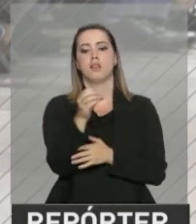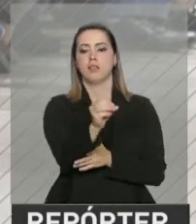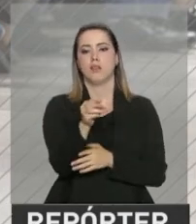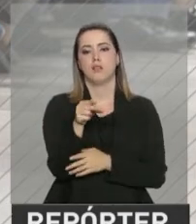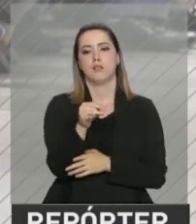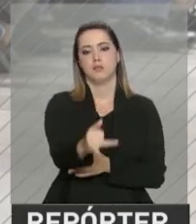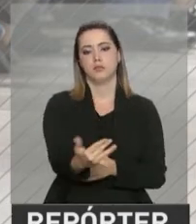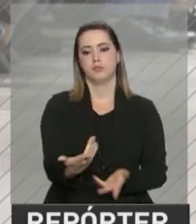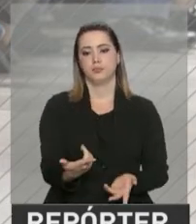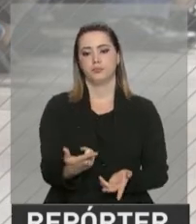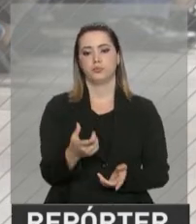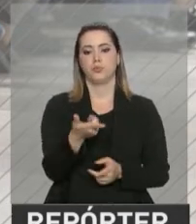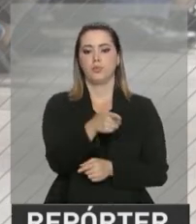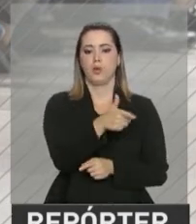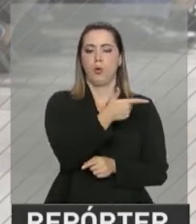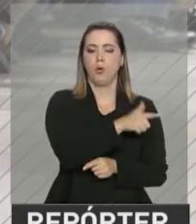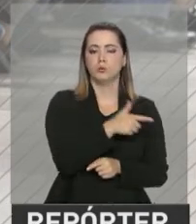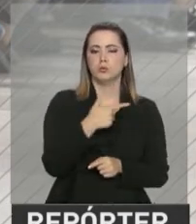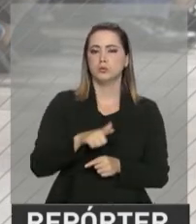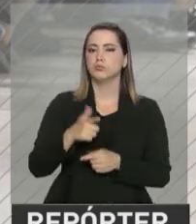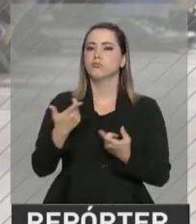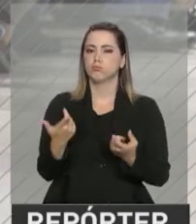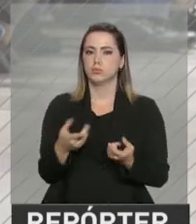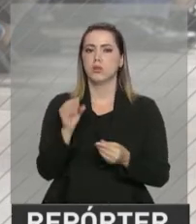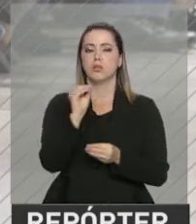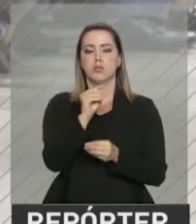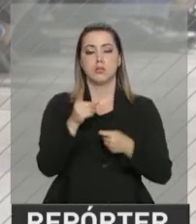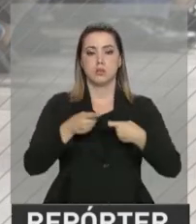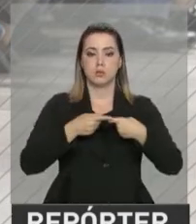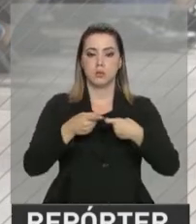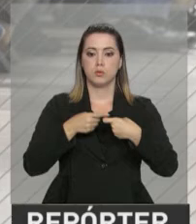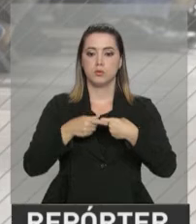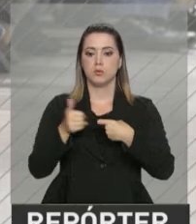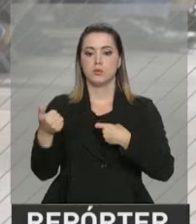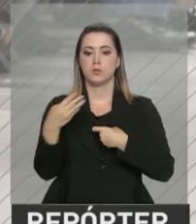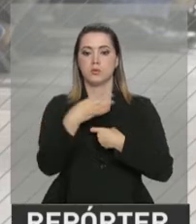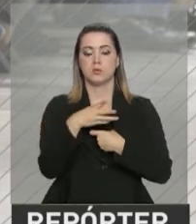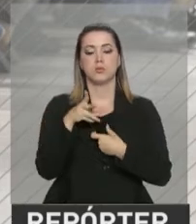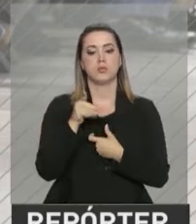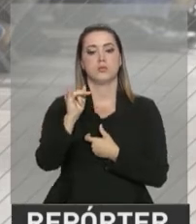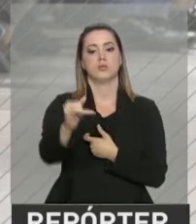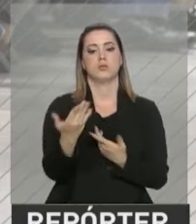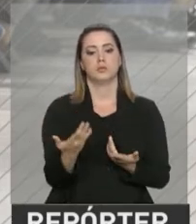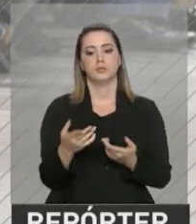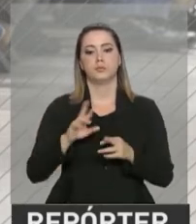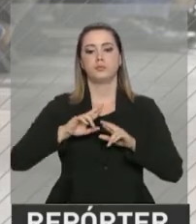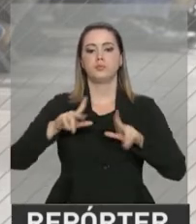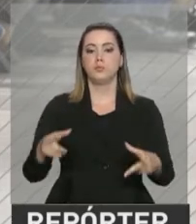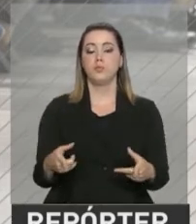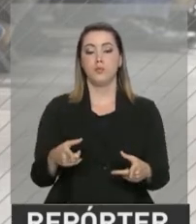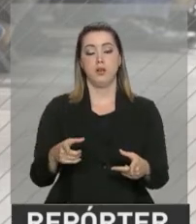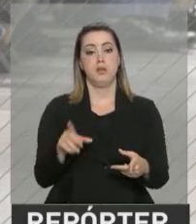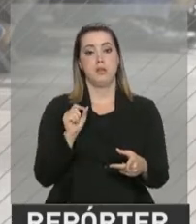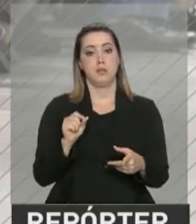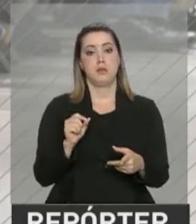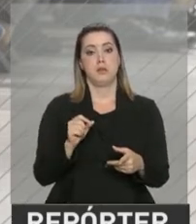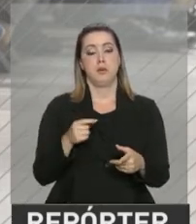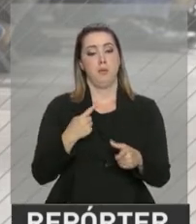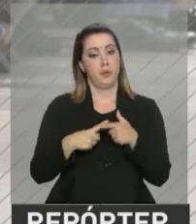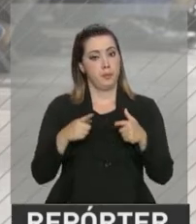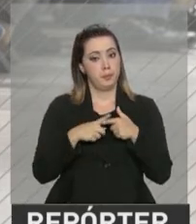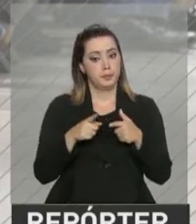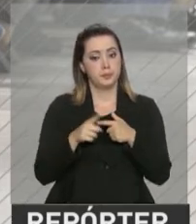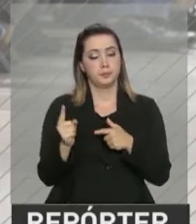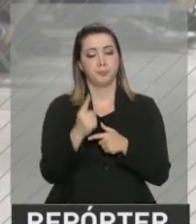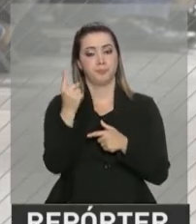dias consultas nas demais especialidades médicas 14 dias os procedimentos de alta complexidade e internação